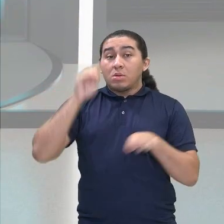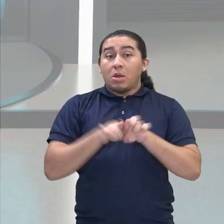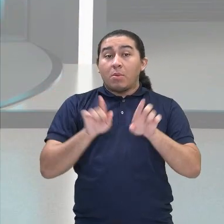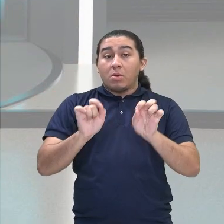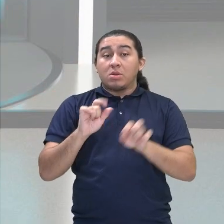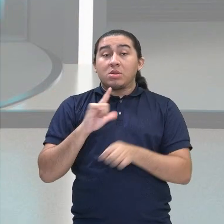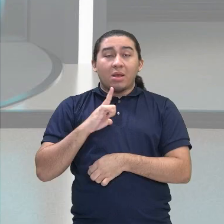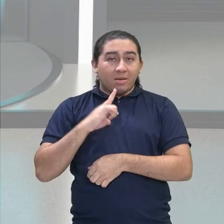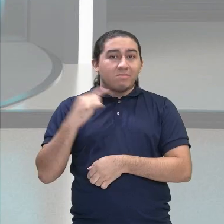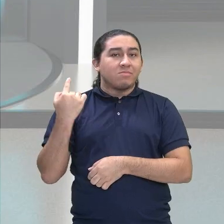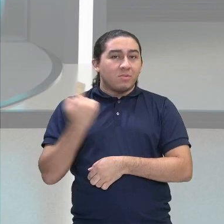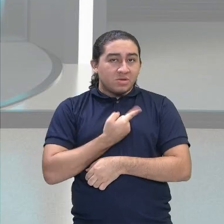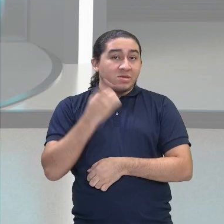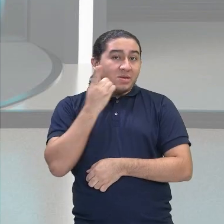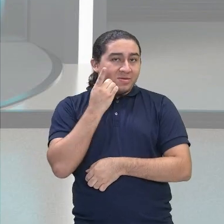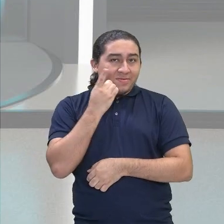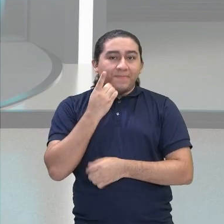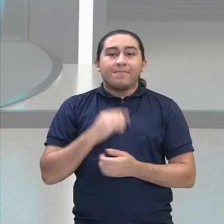a dia.